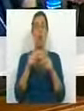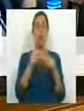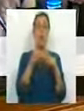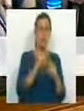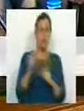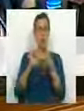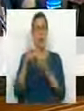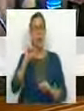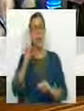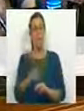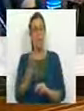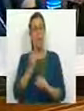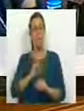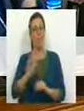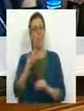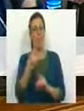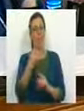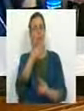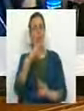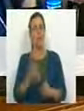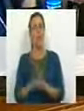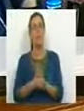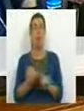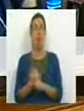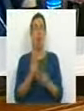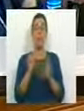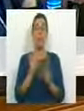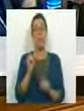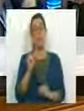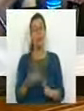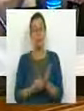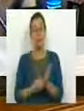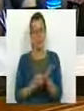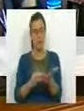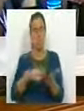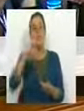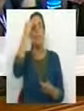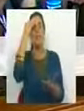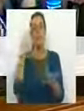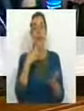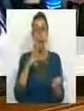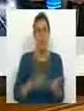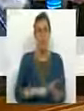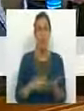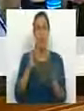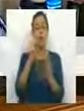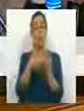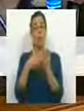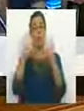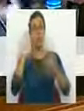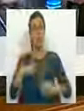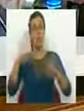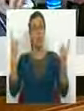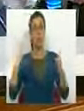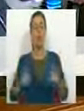concessão-construção, que é muito mais rápido, é muito mais eficaz e terá as obras iniciadas muito mais rapidamente. Gostava de saber se isto é verdade, porque do plano que foi